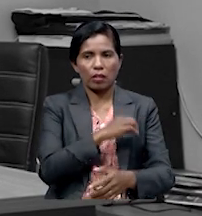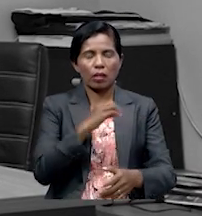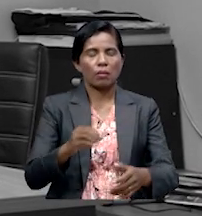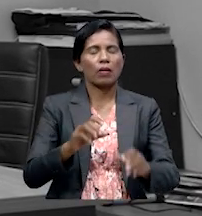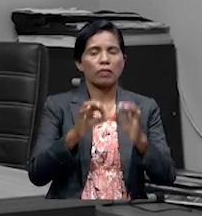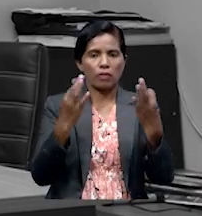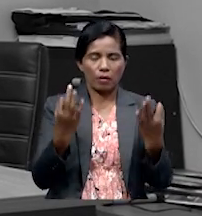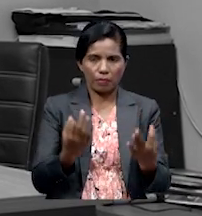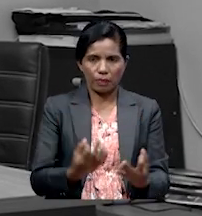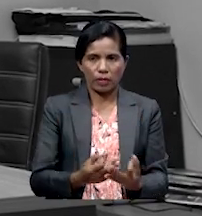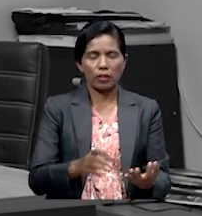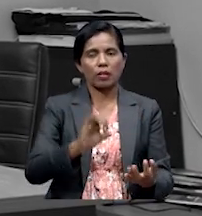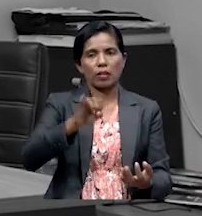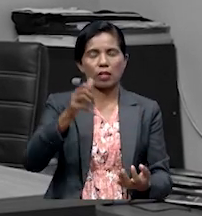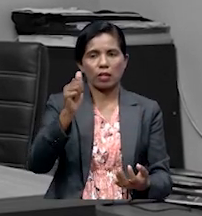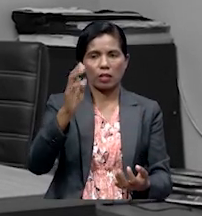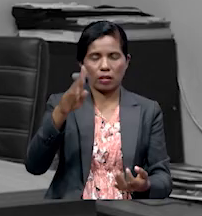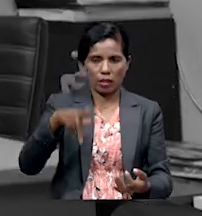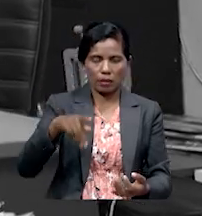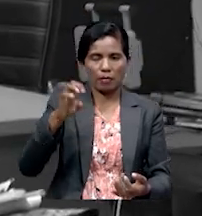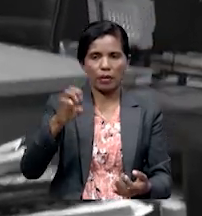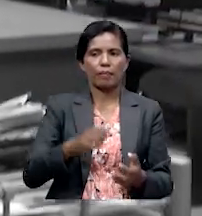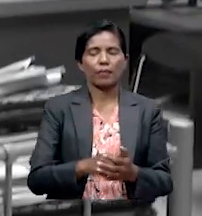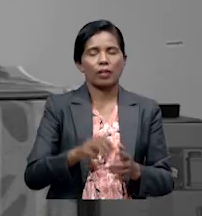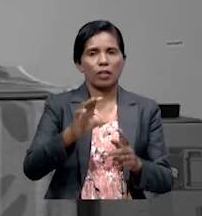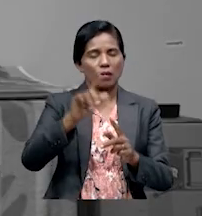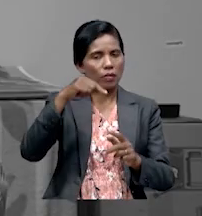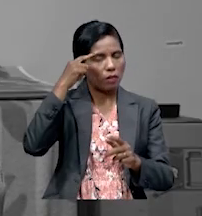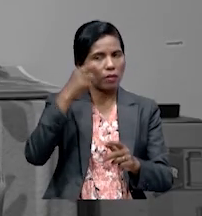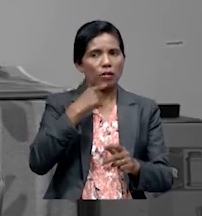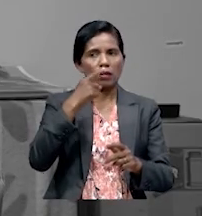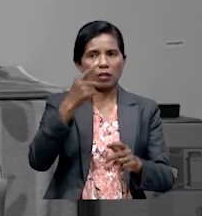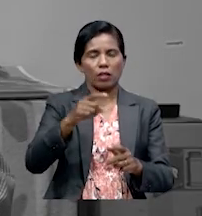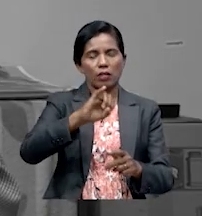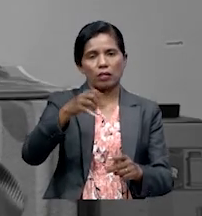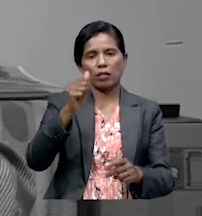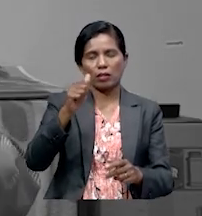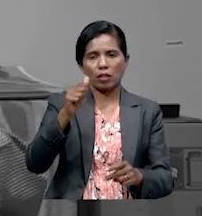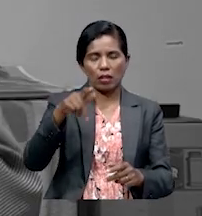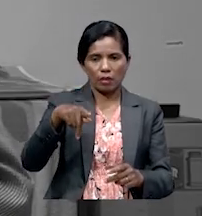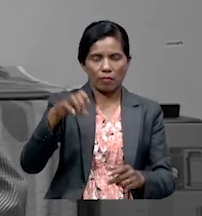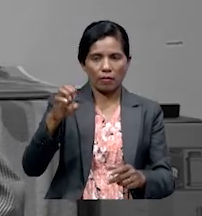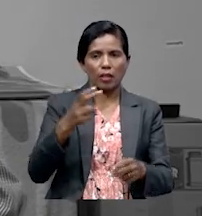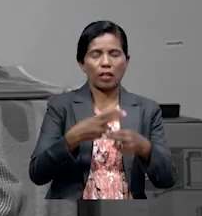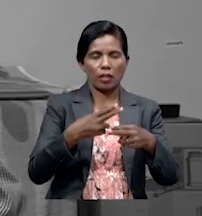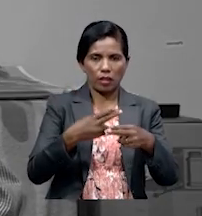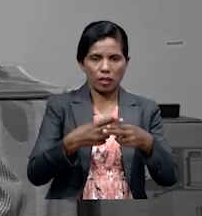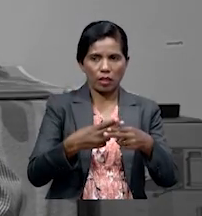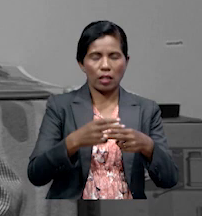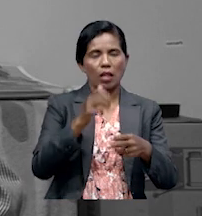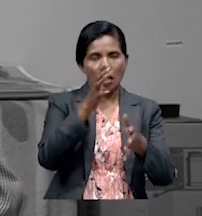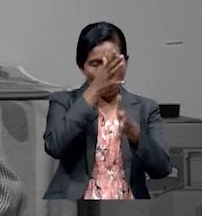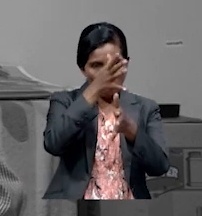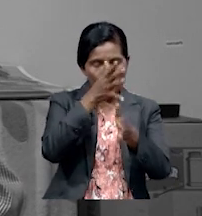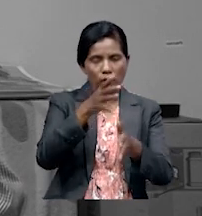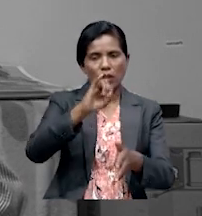família Matebiang Jape Konso. Se o governo teten, Matebiang Jape Konso, ne behonaran conhecido a vo Jape,